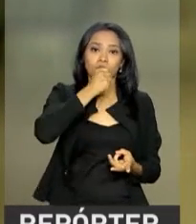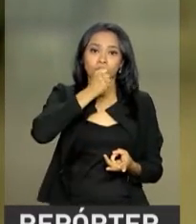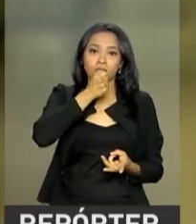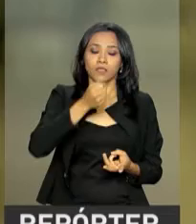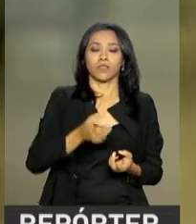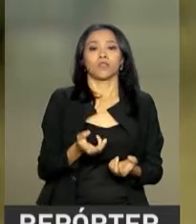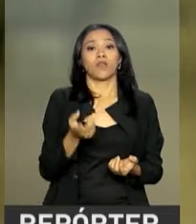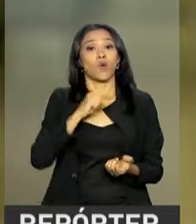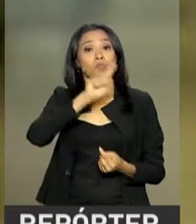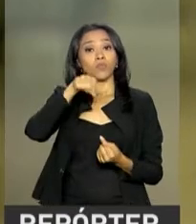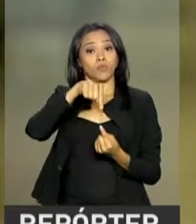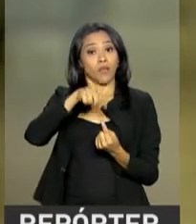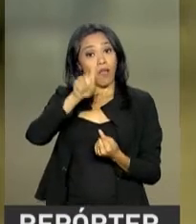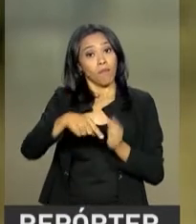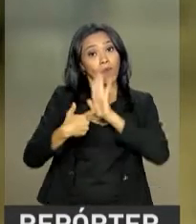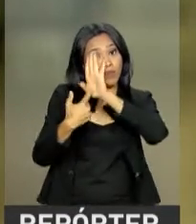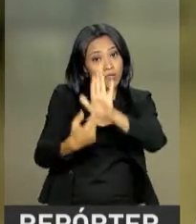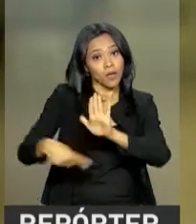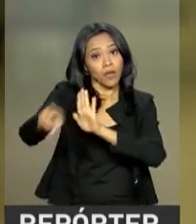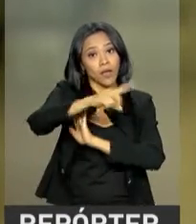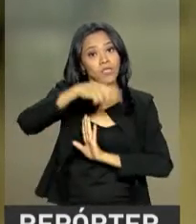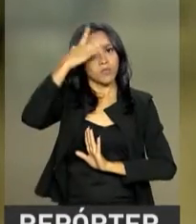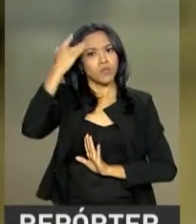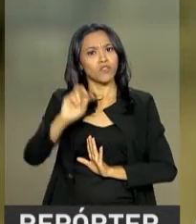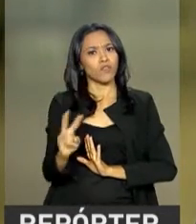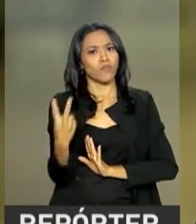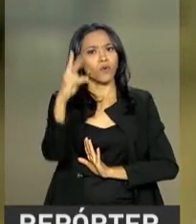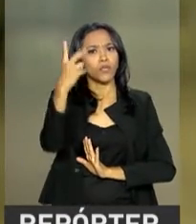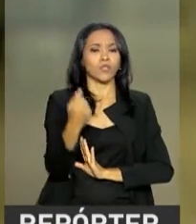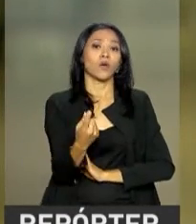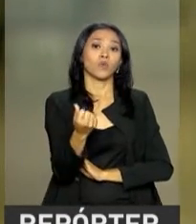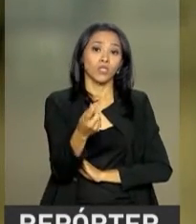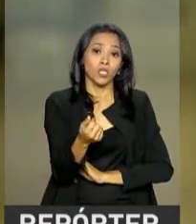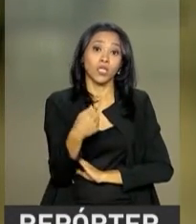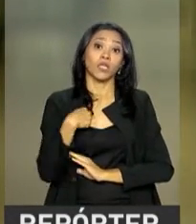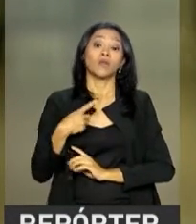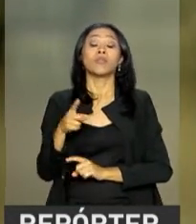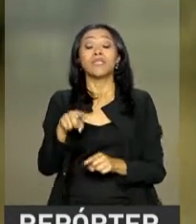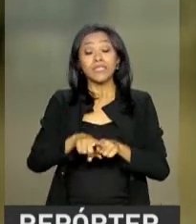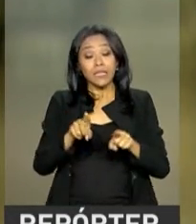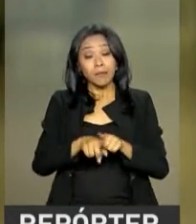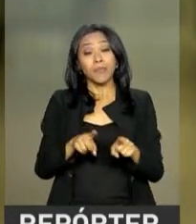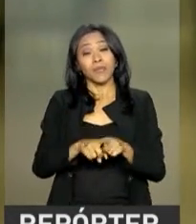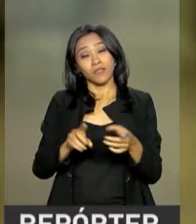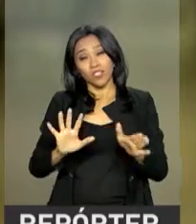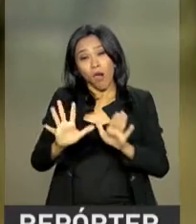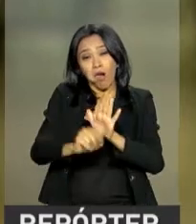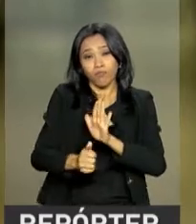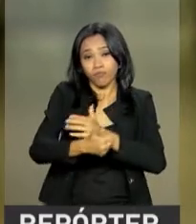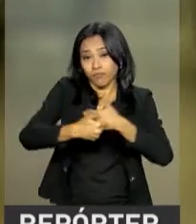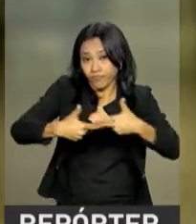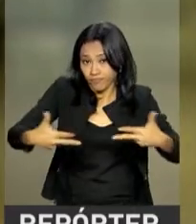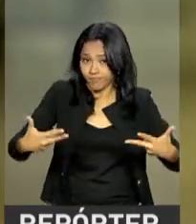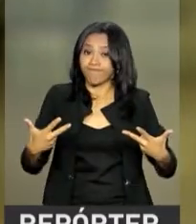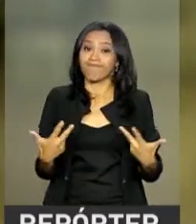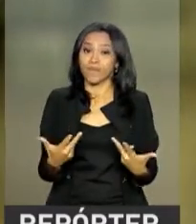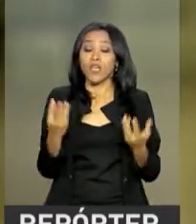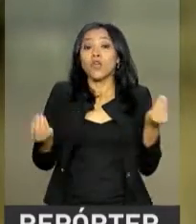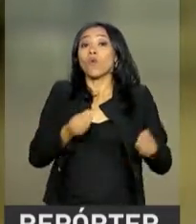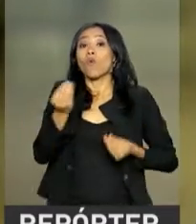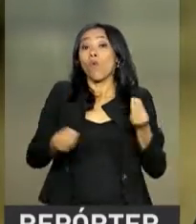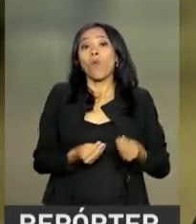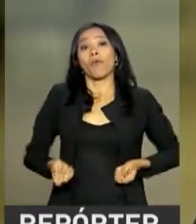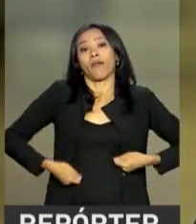é mostrar à população a importância de valorizar os recursos de combater a sonegação fiscal e também de acompanhar como é gasto o dinheiro